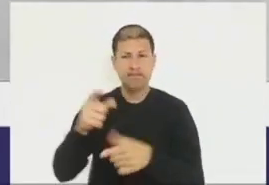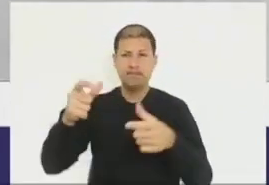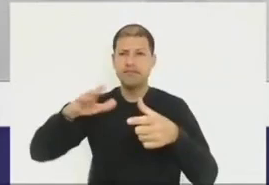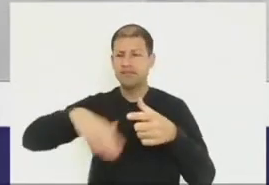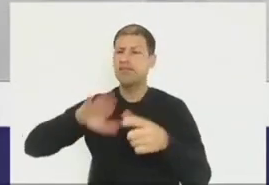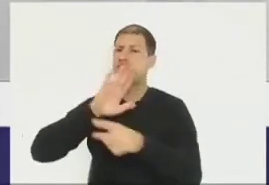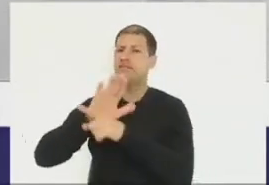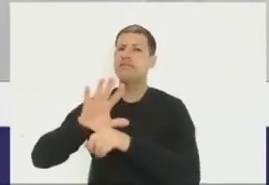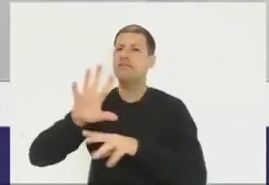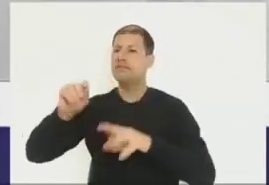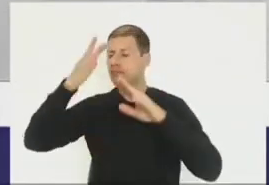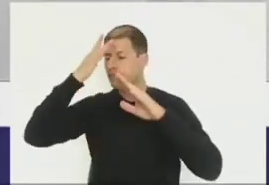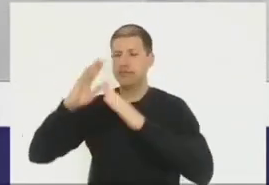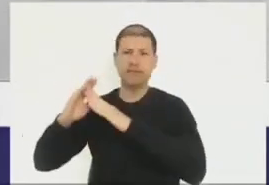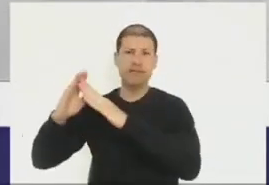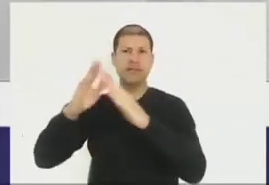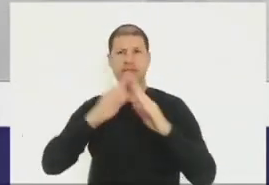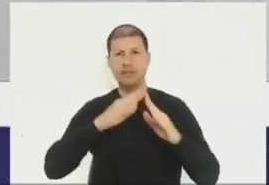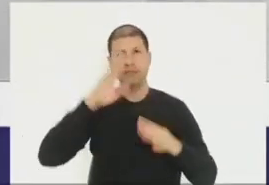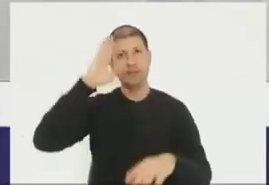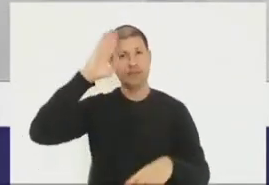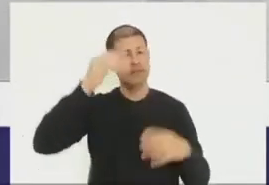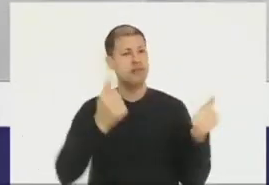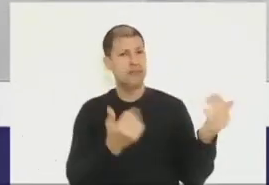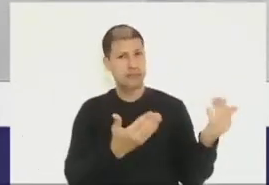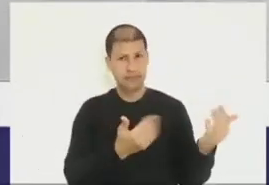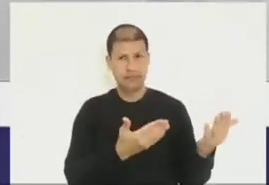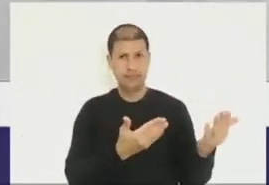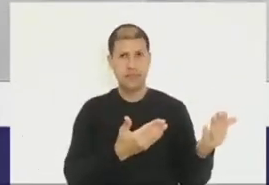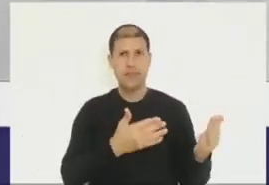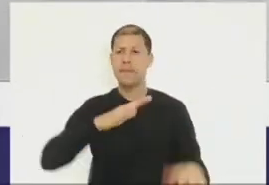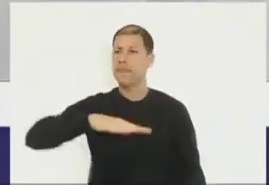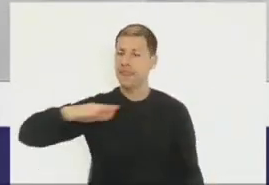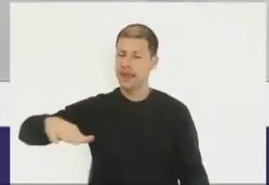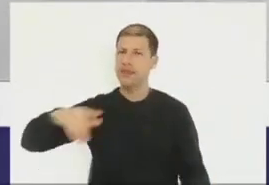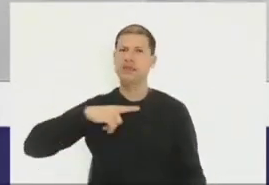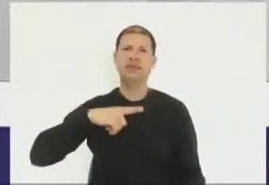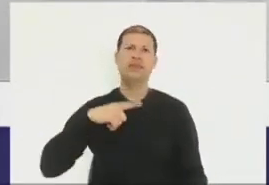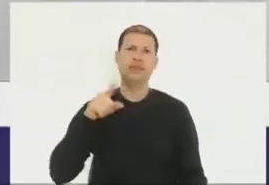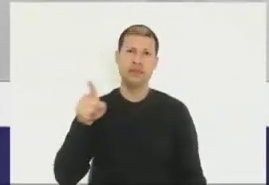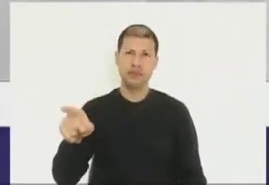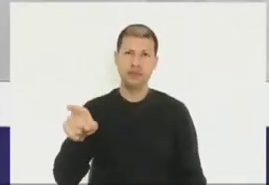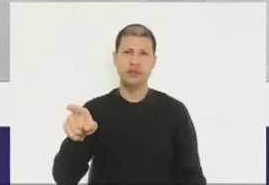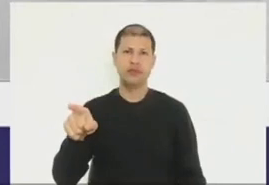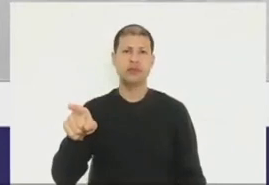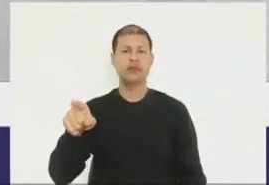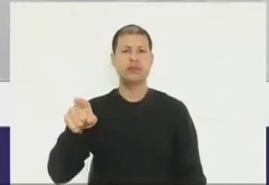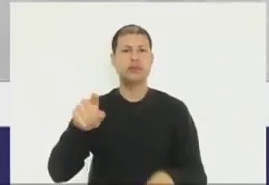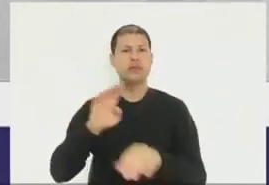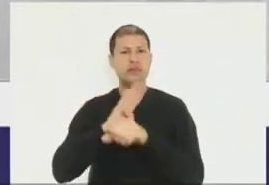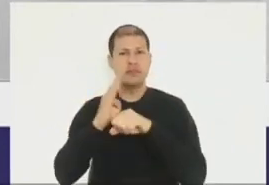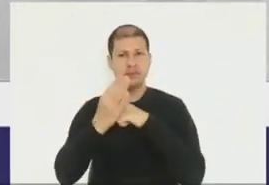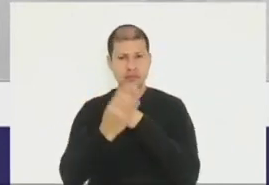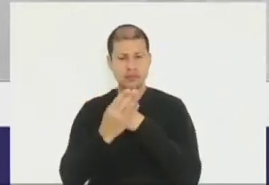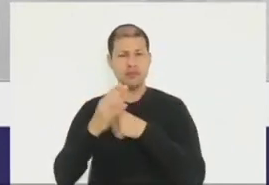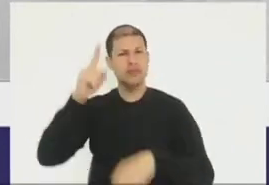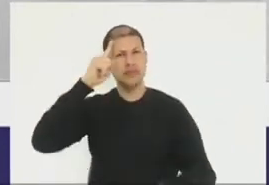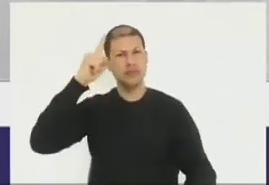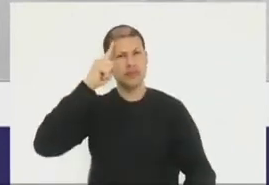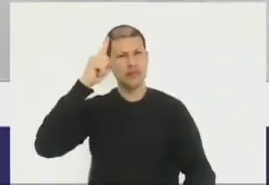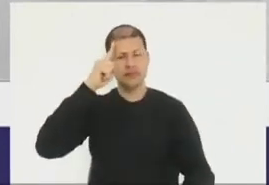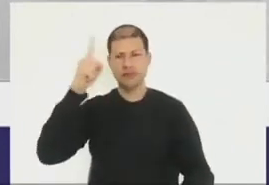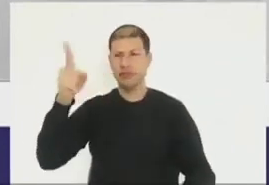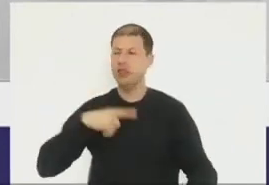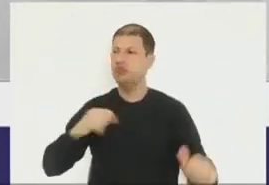e principalmente os jovens e crianças que estão ali no bairro o dia inteiro sem poder fazer